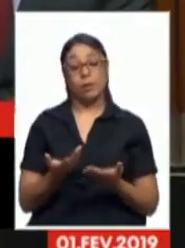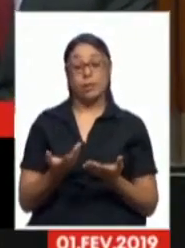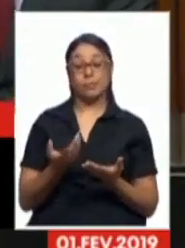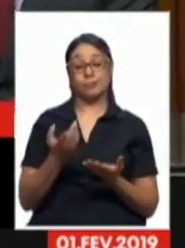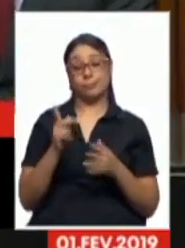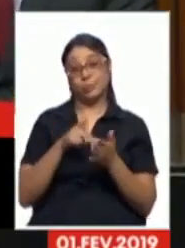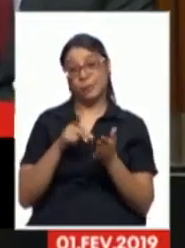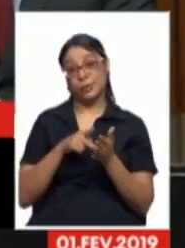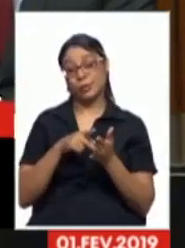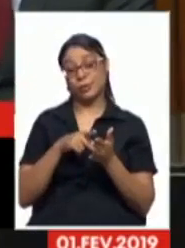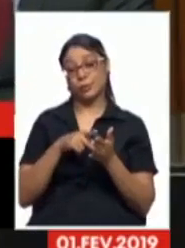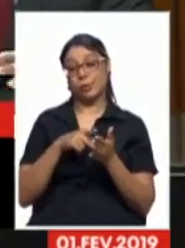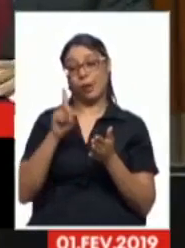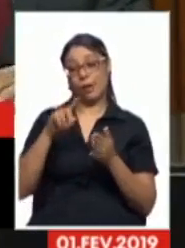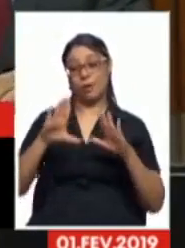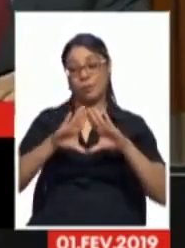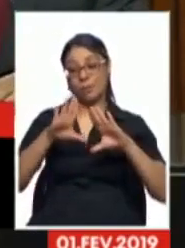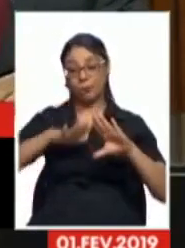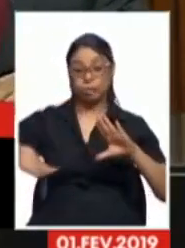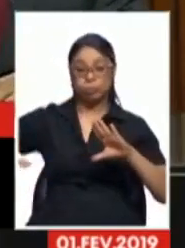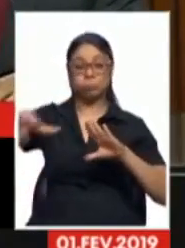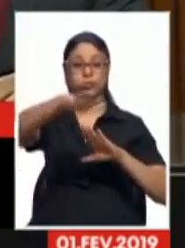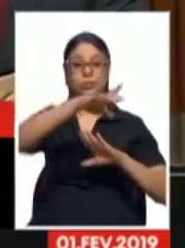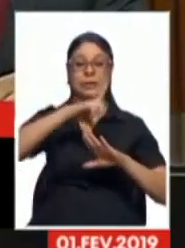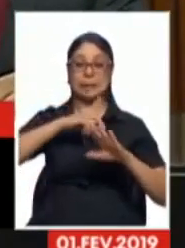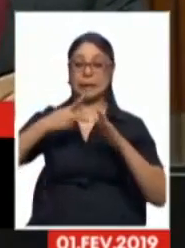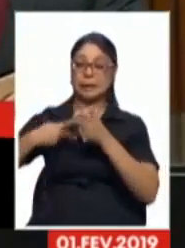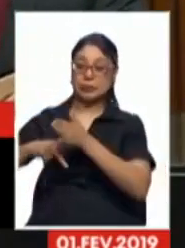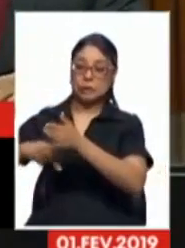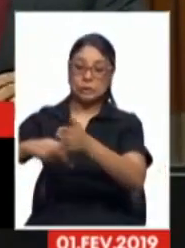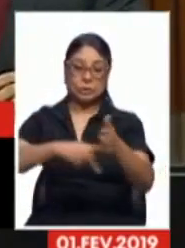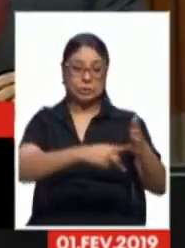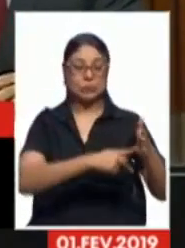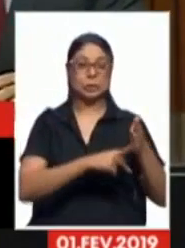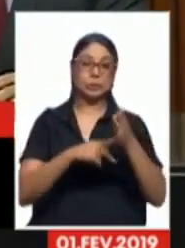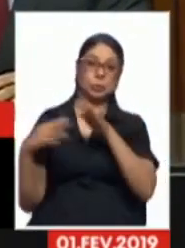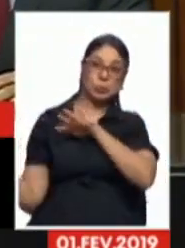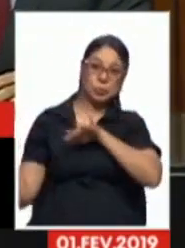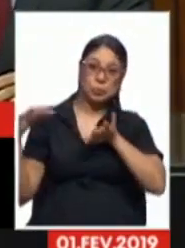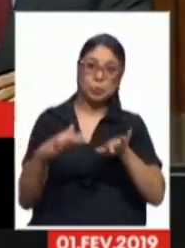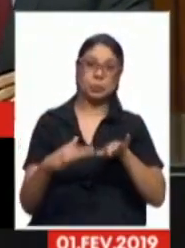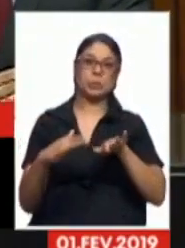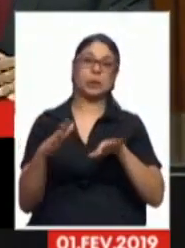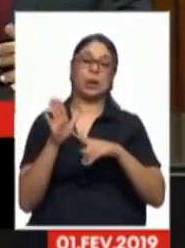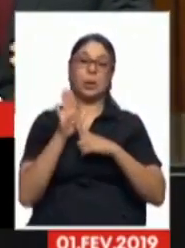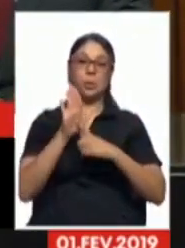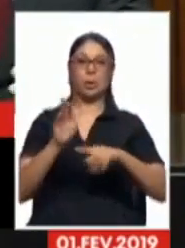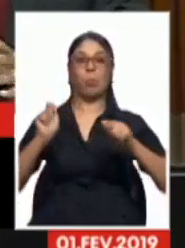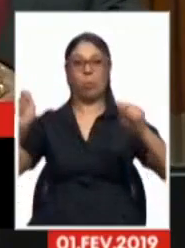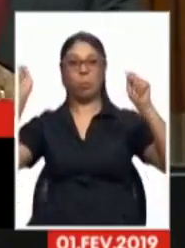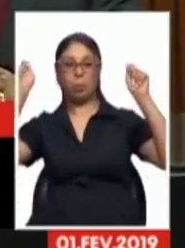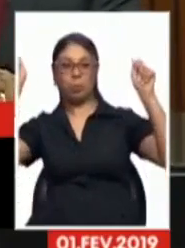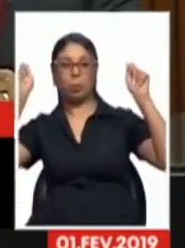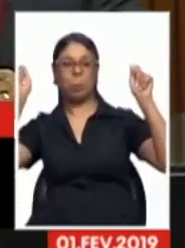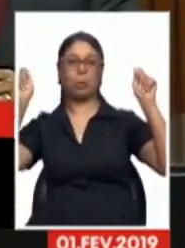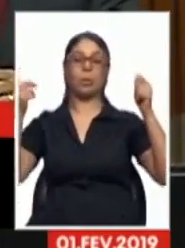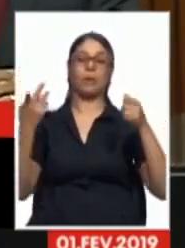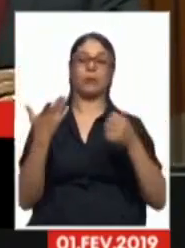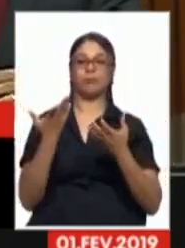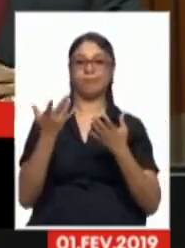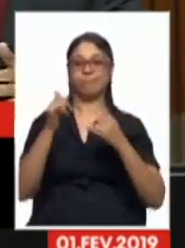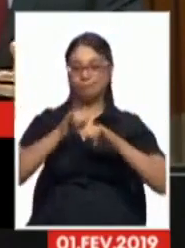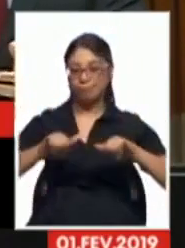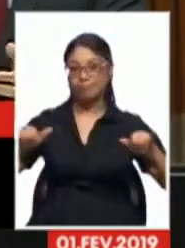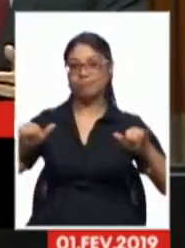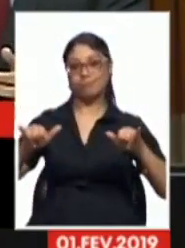da Assembleia, vários sindicatos compareceram, apresentaram cartazes, faixas, se posicionando